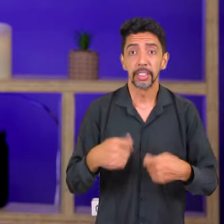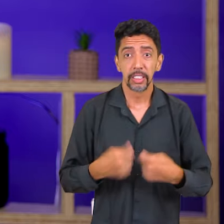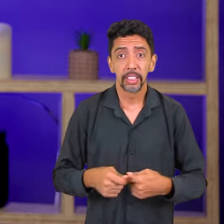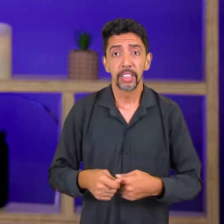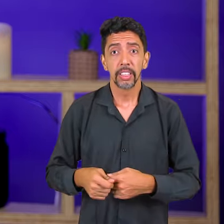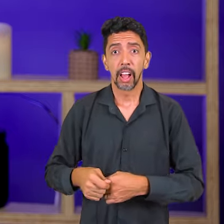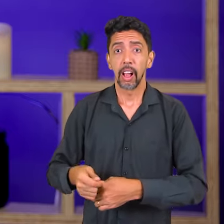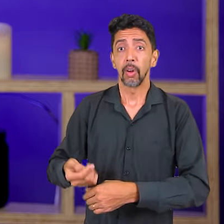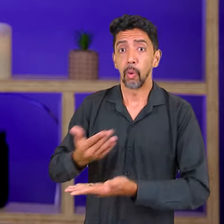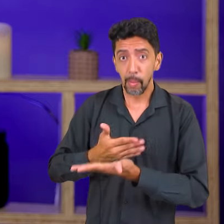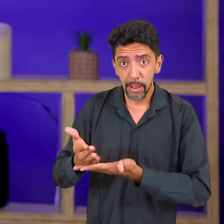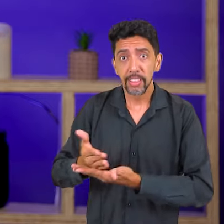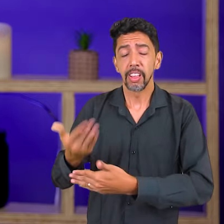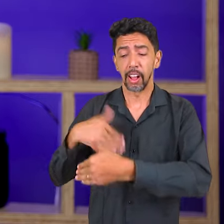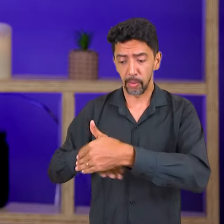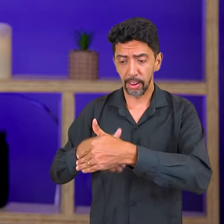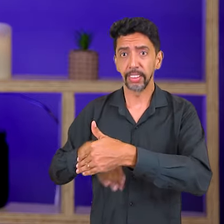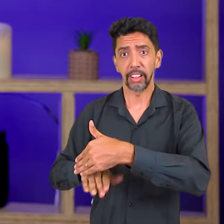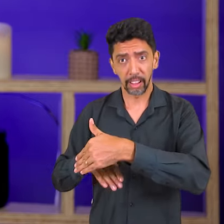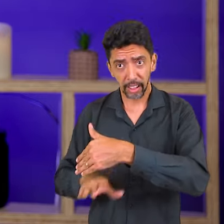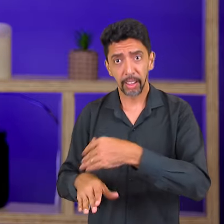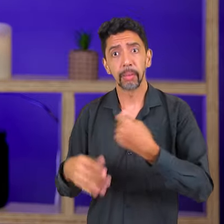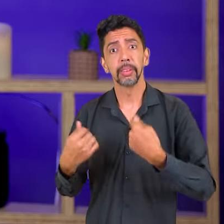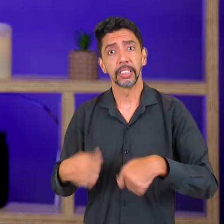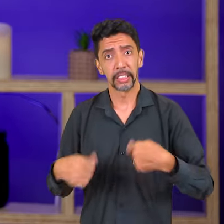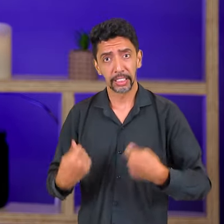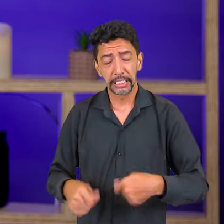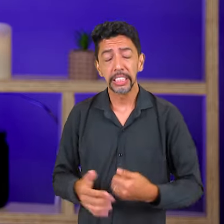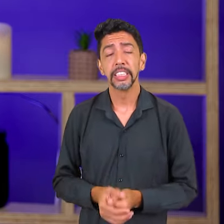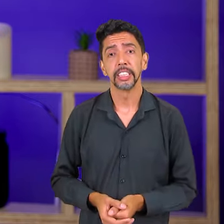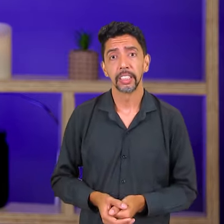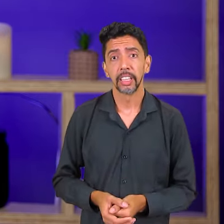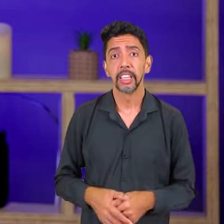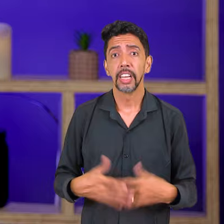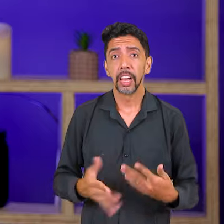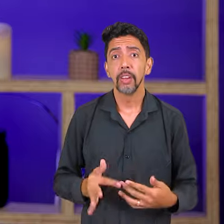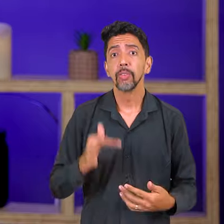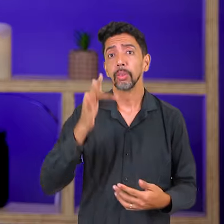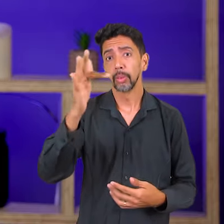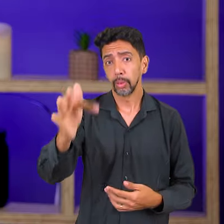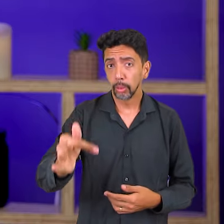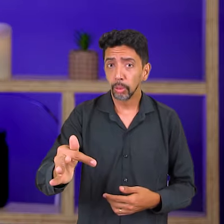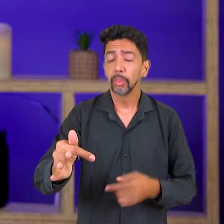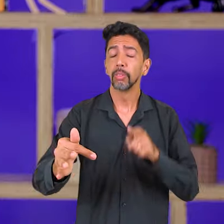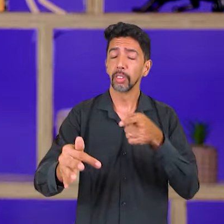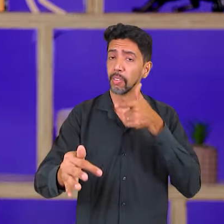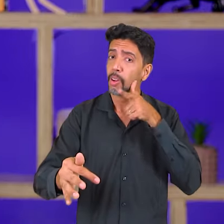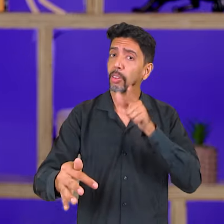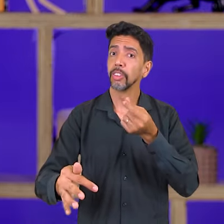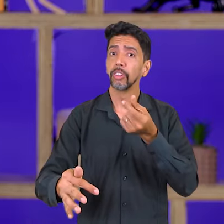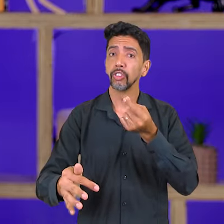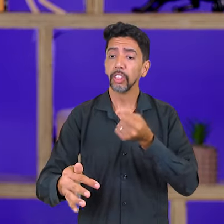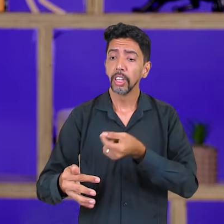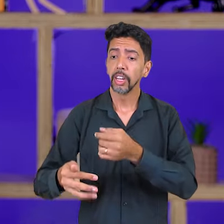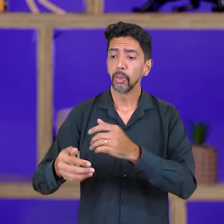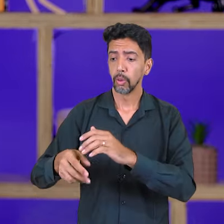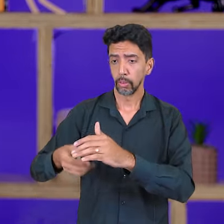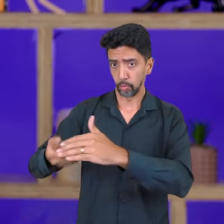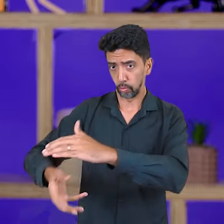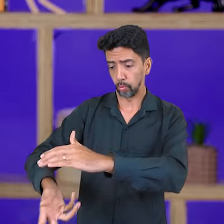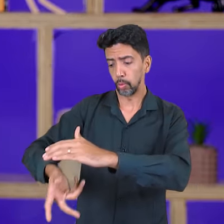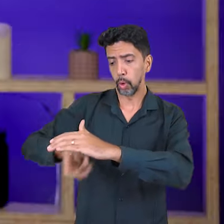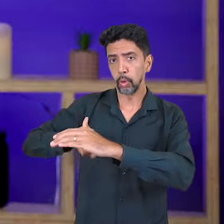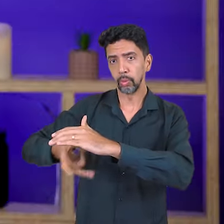sem dúvida alguma a grande chance de eu ter uma renda passiva lá no futuro renda esta